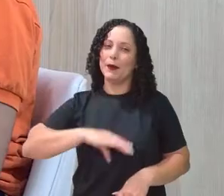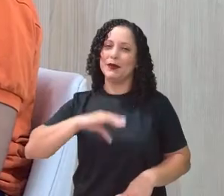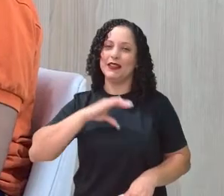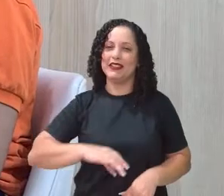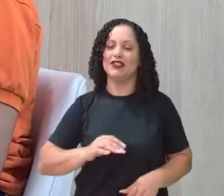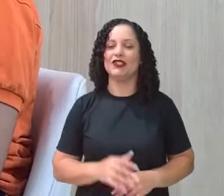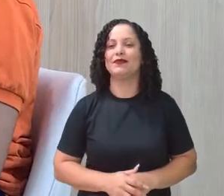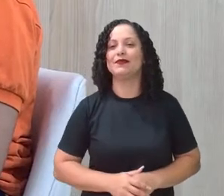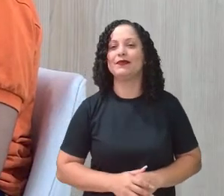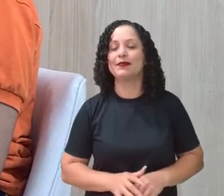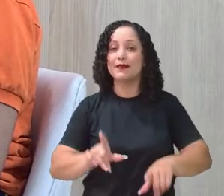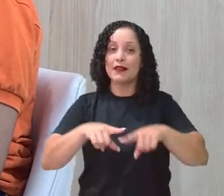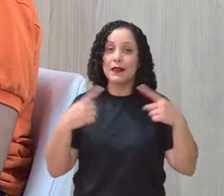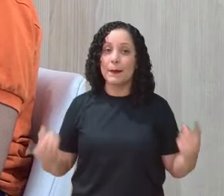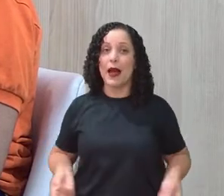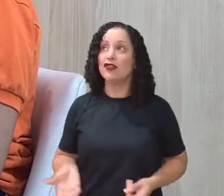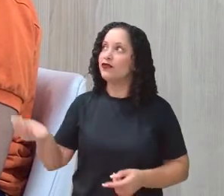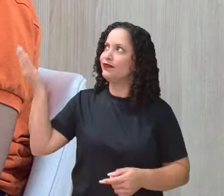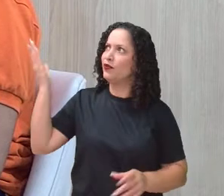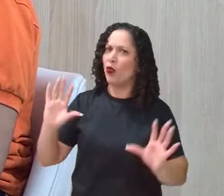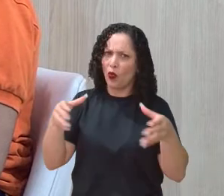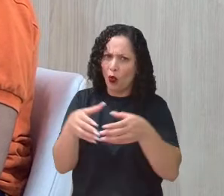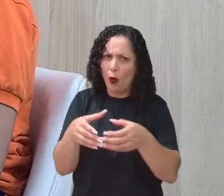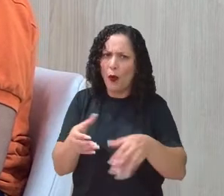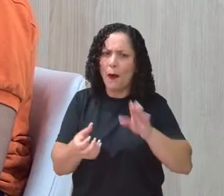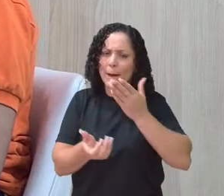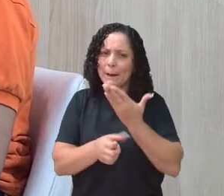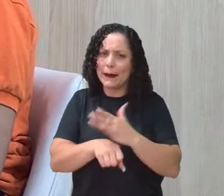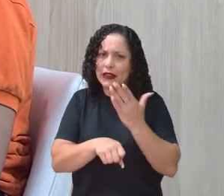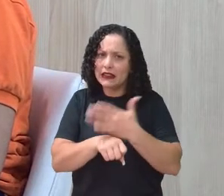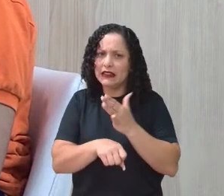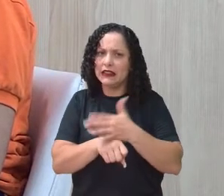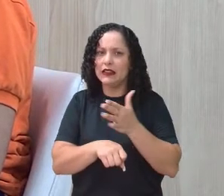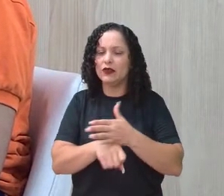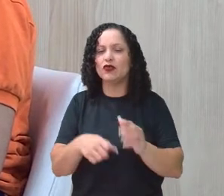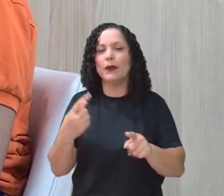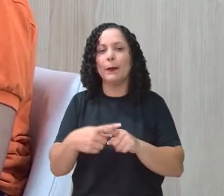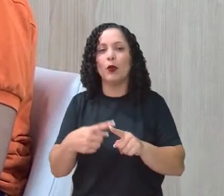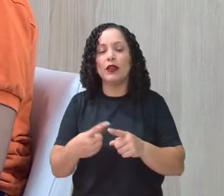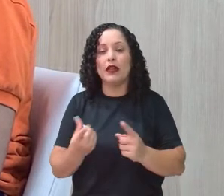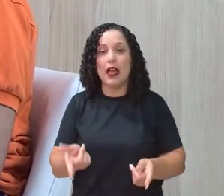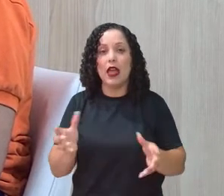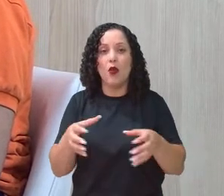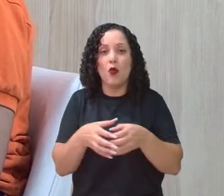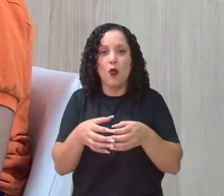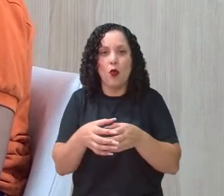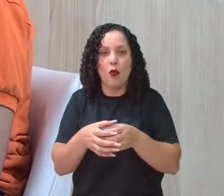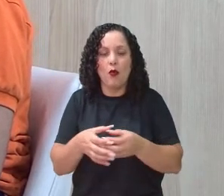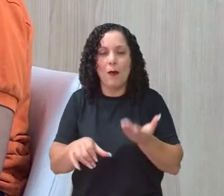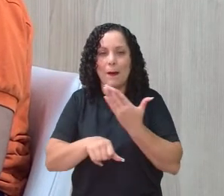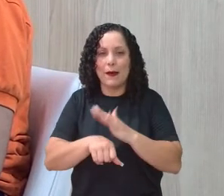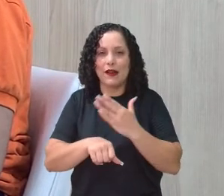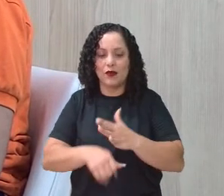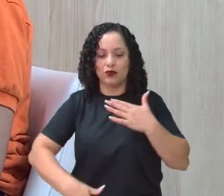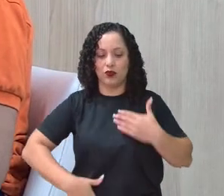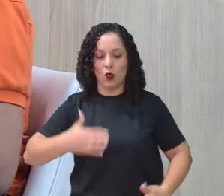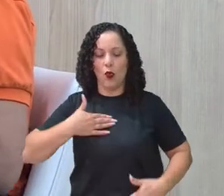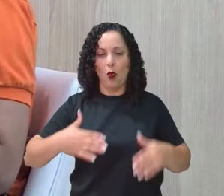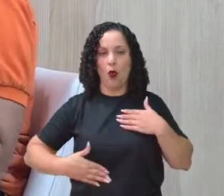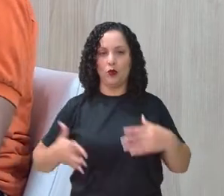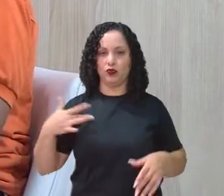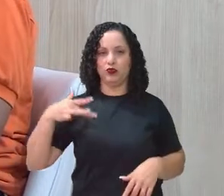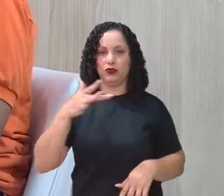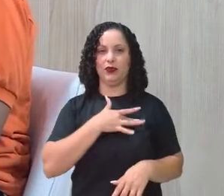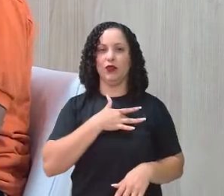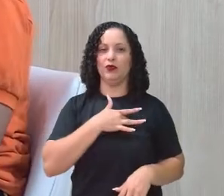interessante porque eles são branquinhos, professora, Sim. Porque são glóbulos brancos, né? Sim. Que são responsáveis pelo sistema imunológico do corpo. Então é por isso